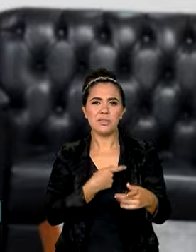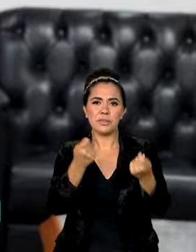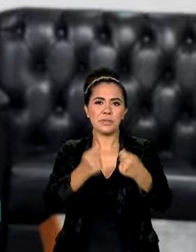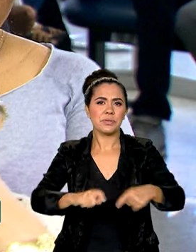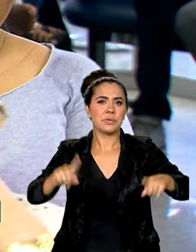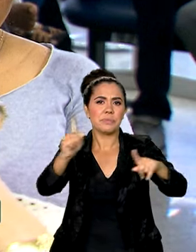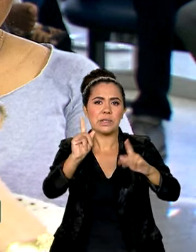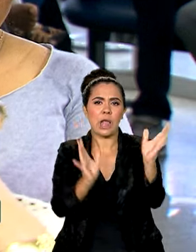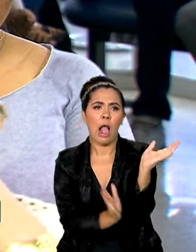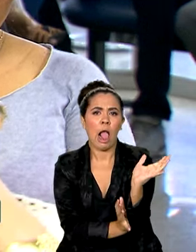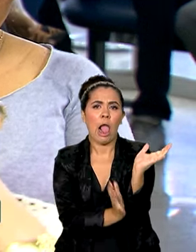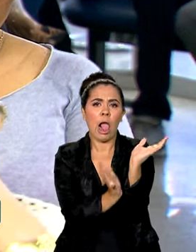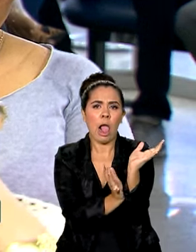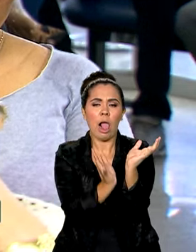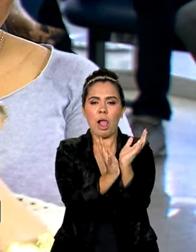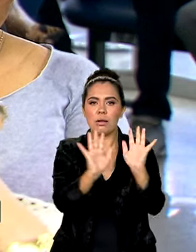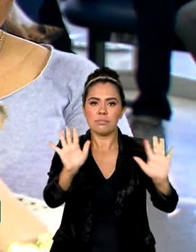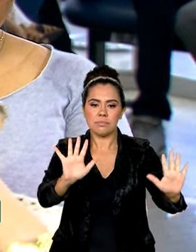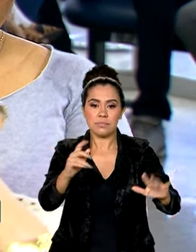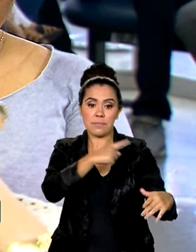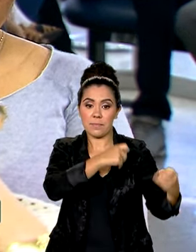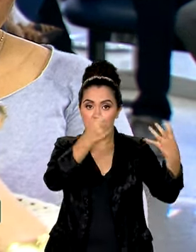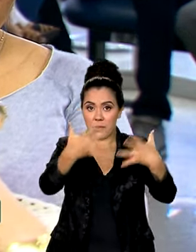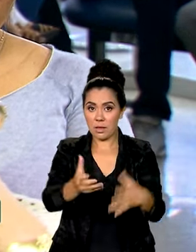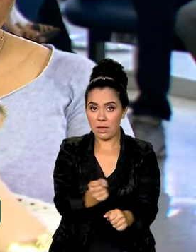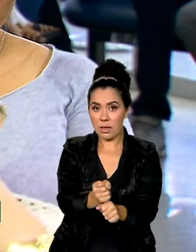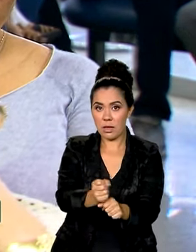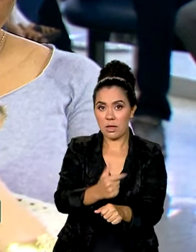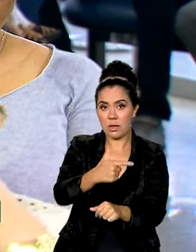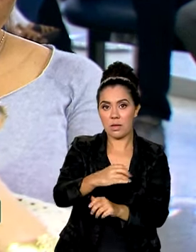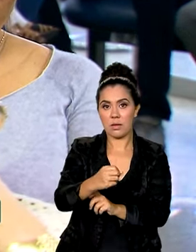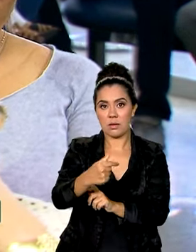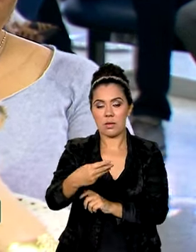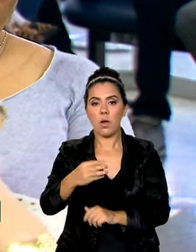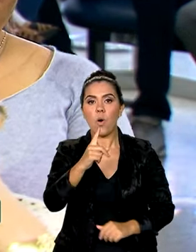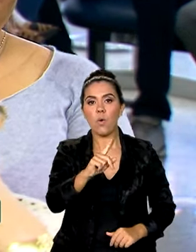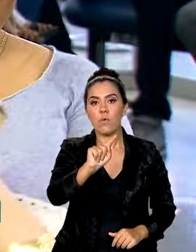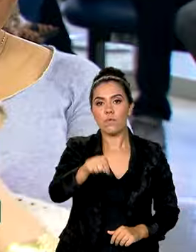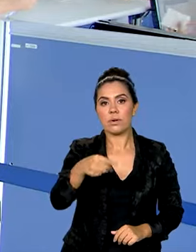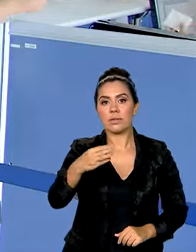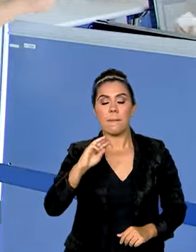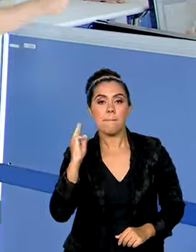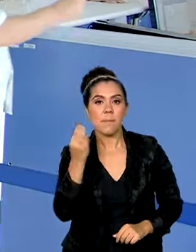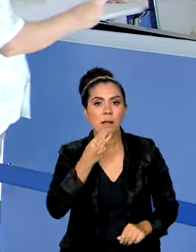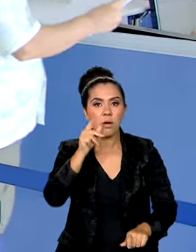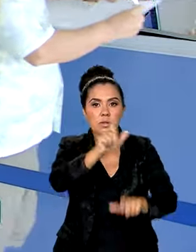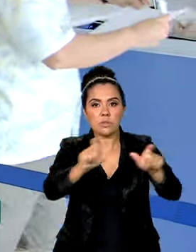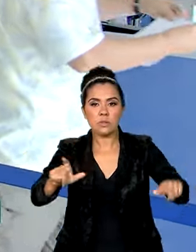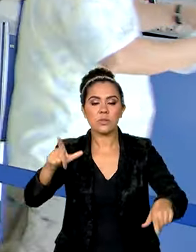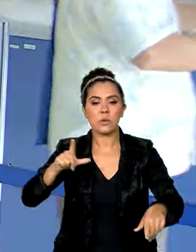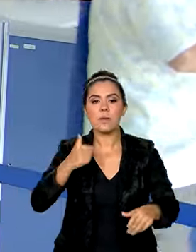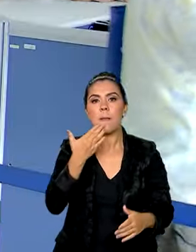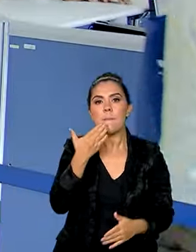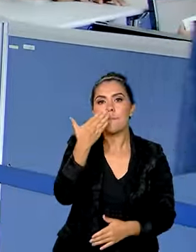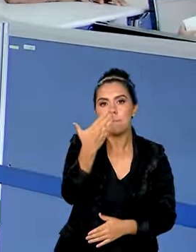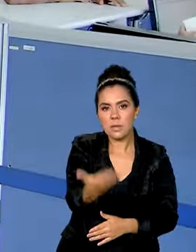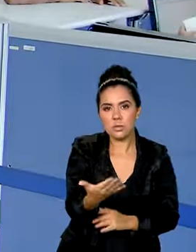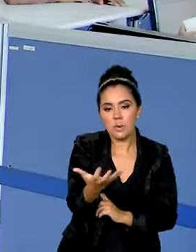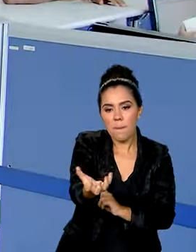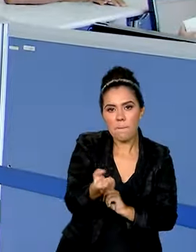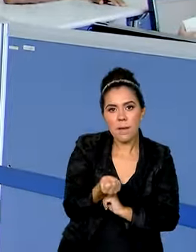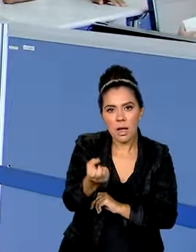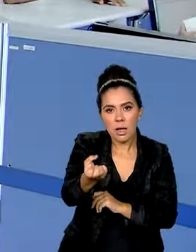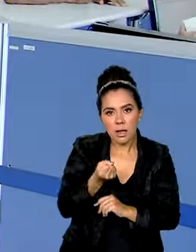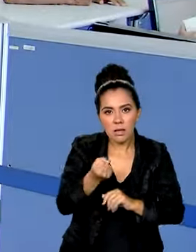você tem um instrumento simples. Em 2023, 1,3 milhão de segurados solicitaram seus benefícios